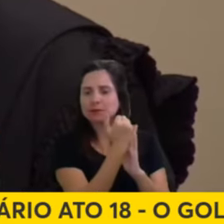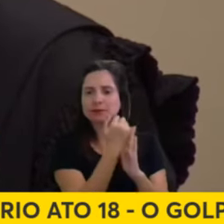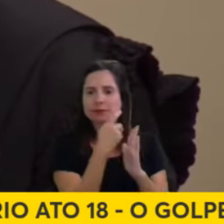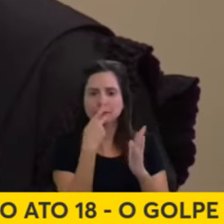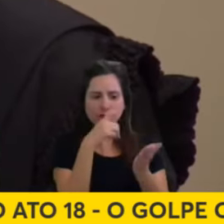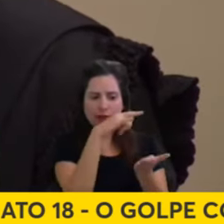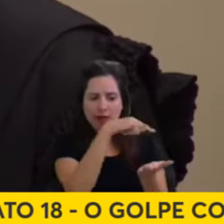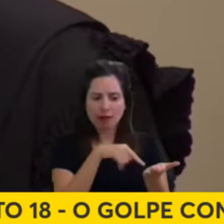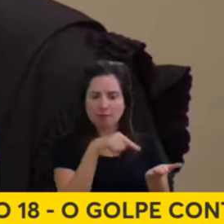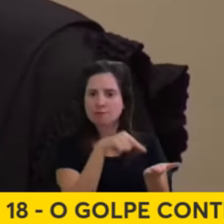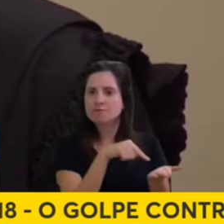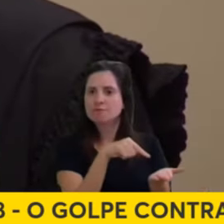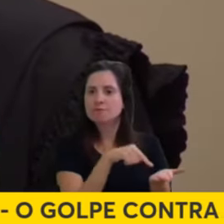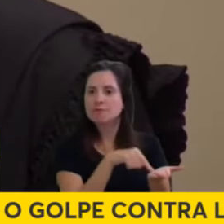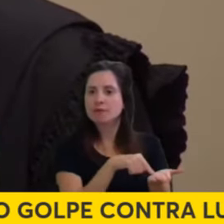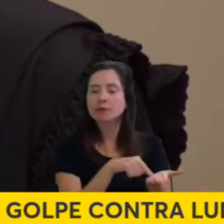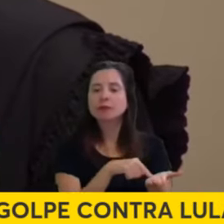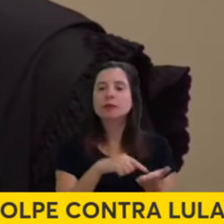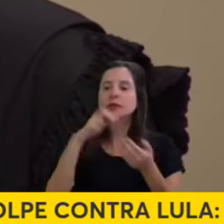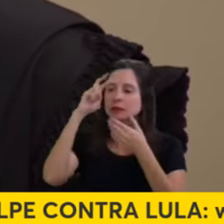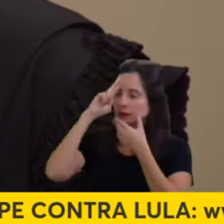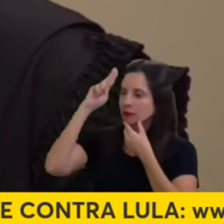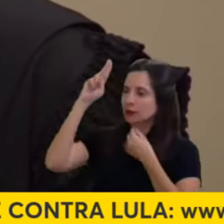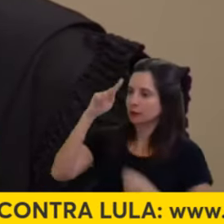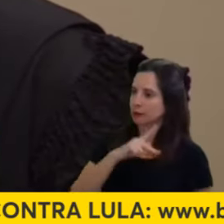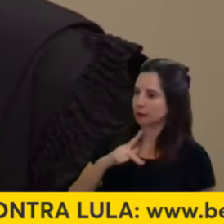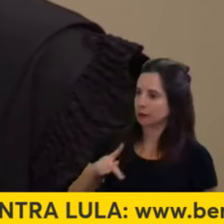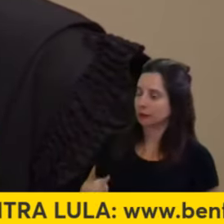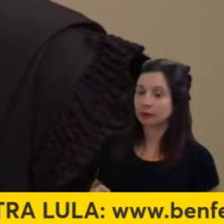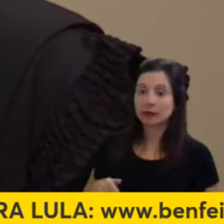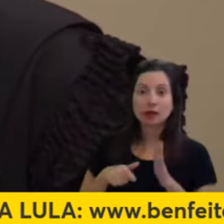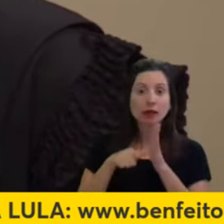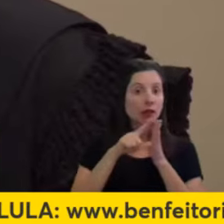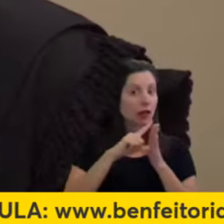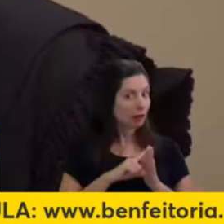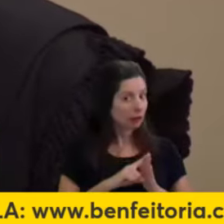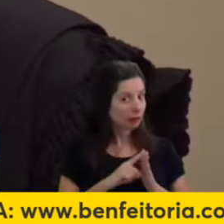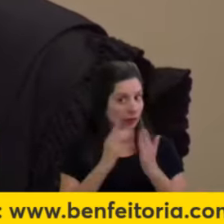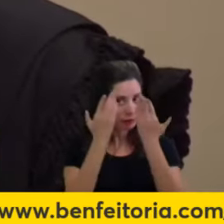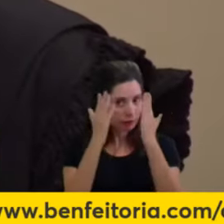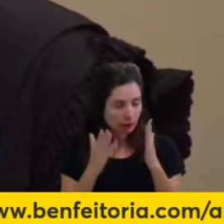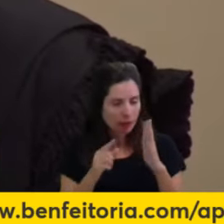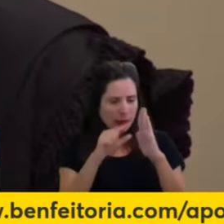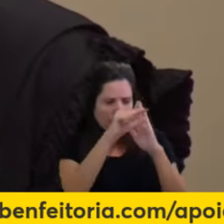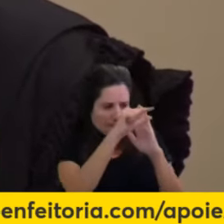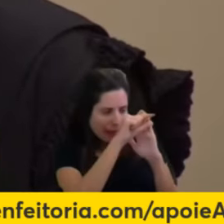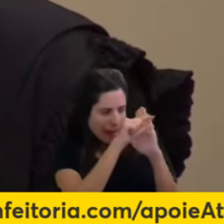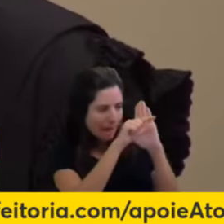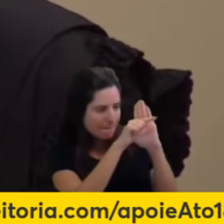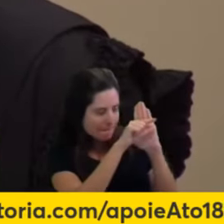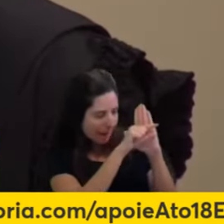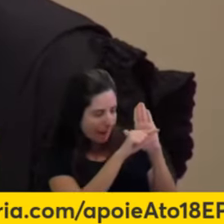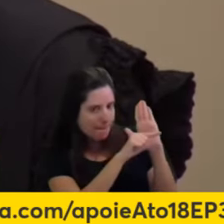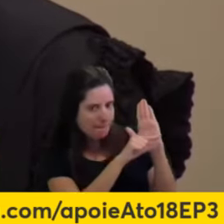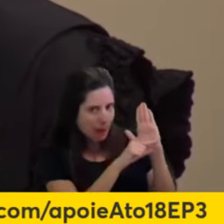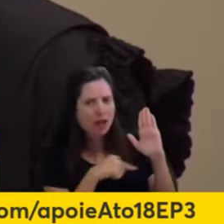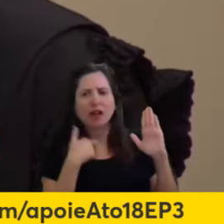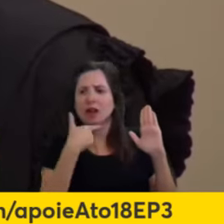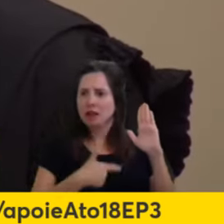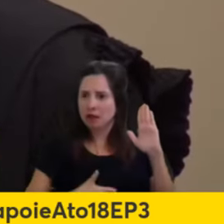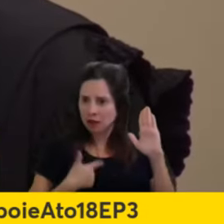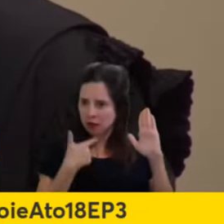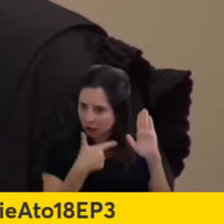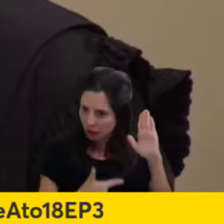processo senhor presidente Antes de iniciar na análise item por item e esse me deu um trabalho muito grande a ser feito